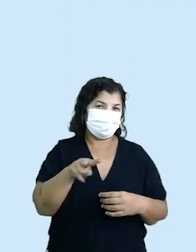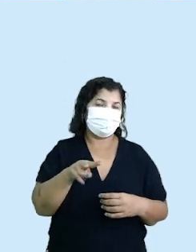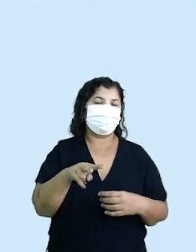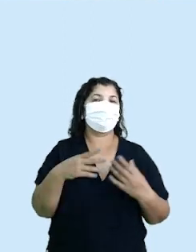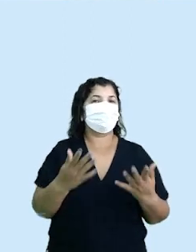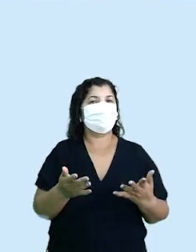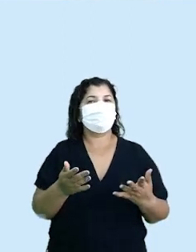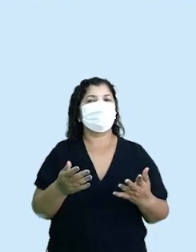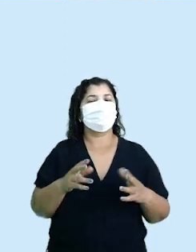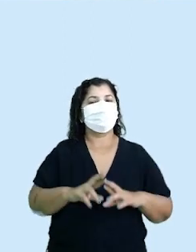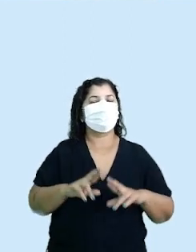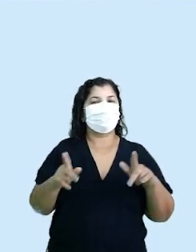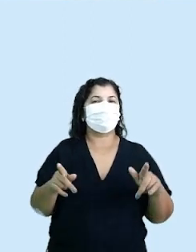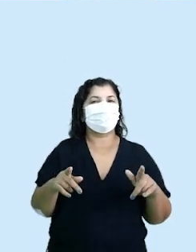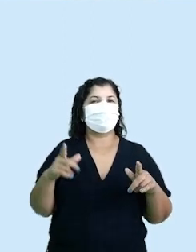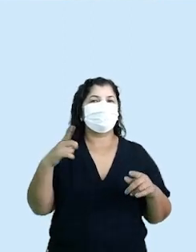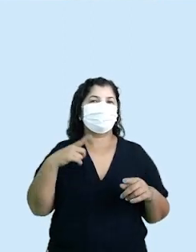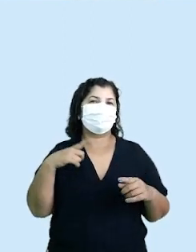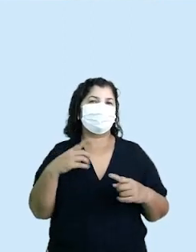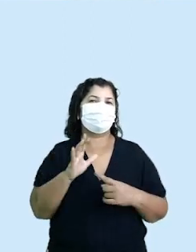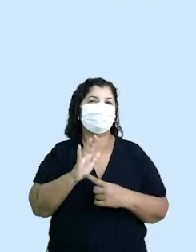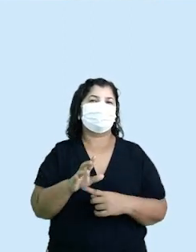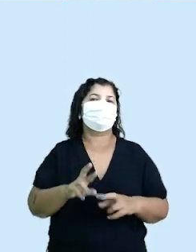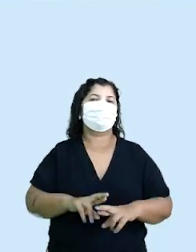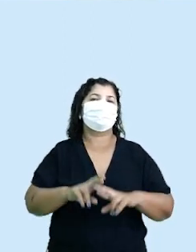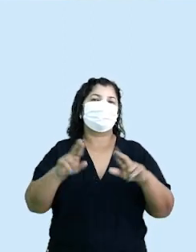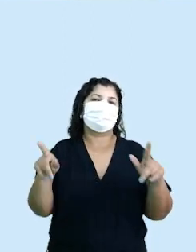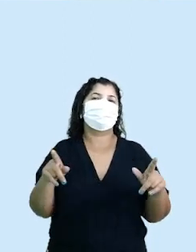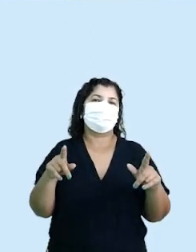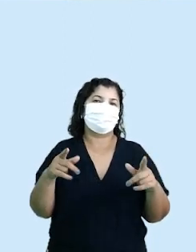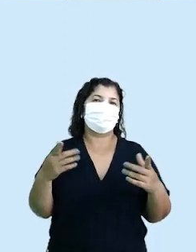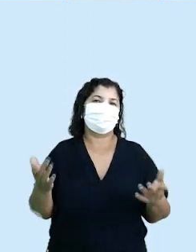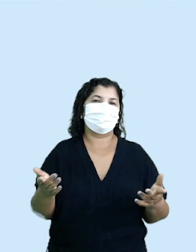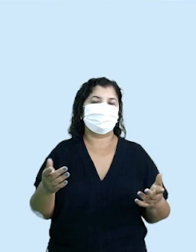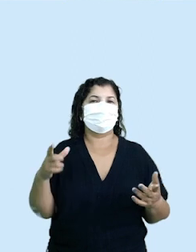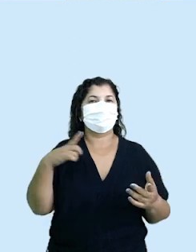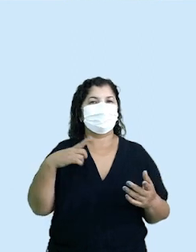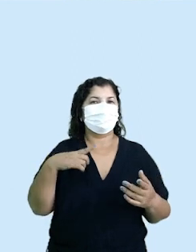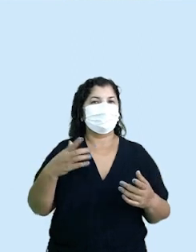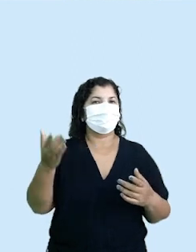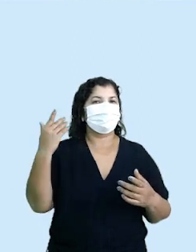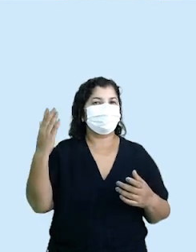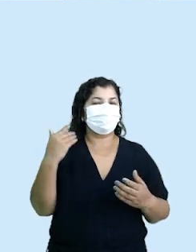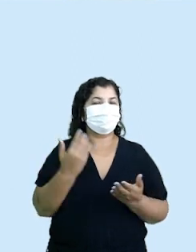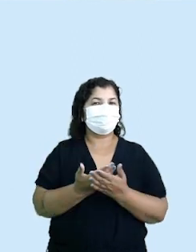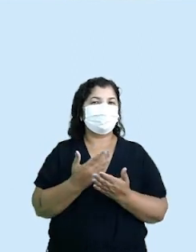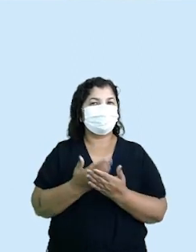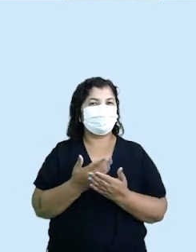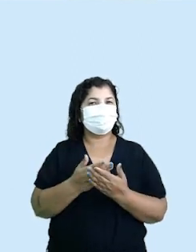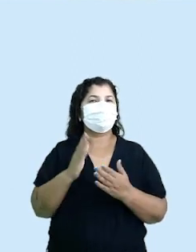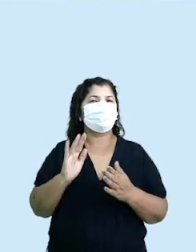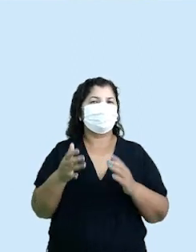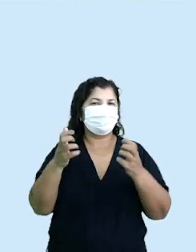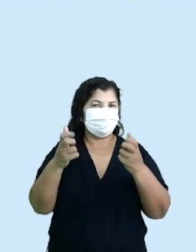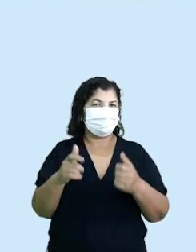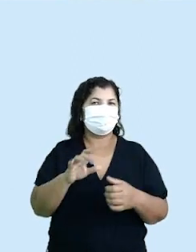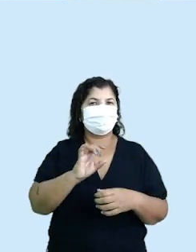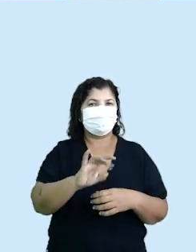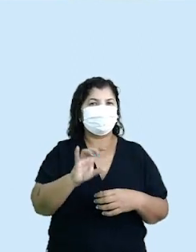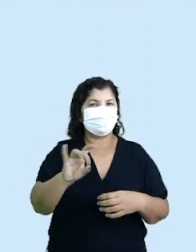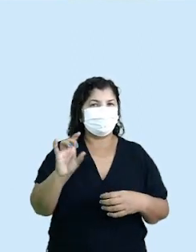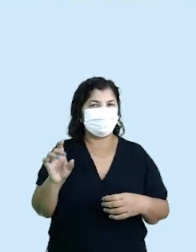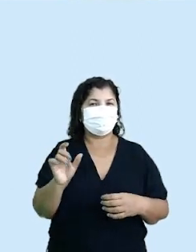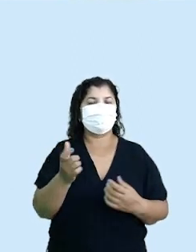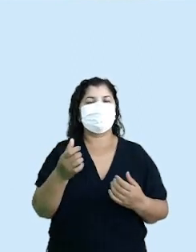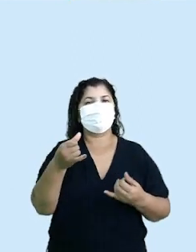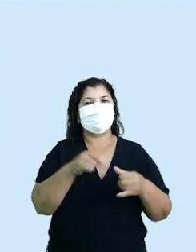que vão gerar uma diferença de potencial. Lembra que nós falamos isso nas aulas anteriores? Cada elemento químico